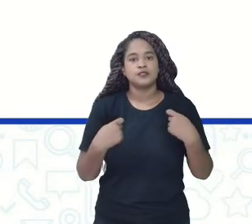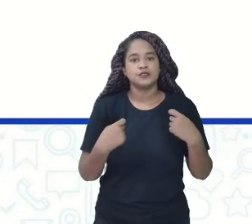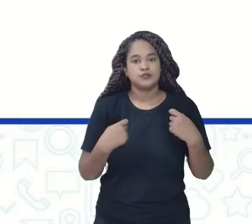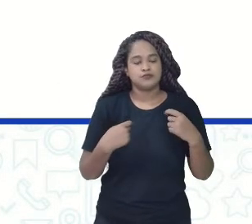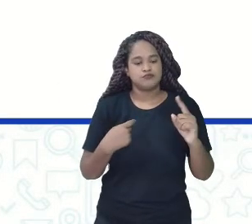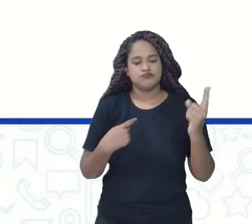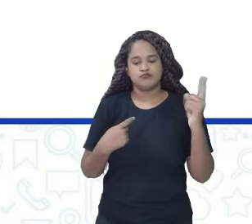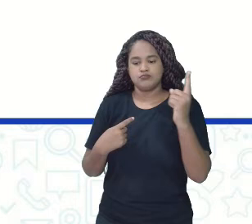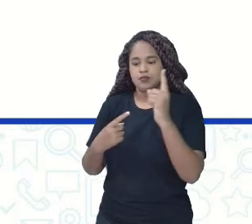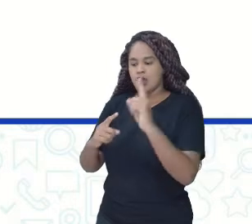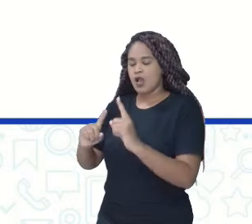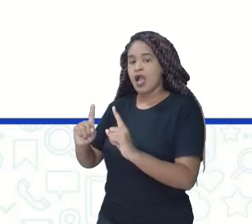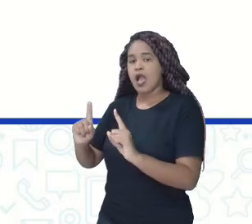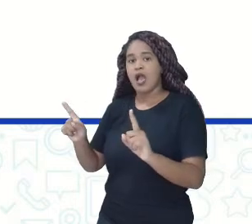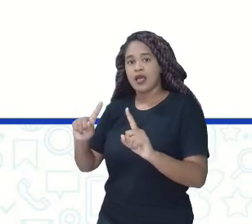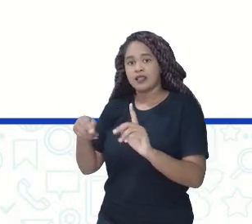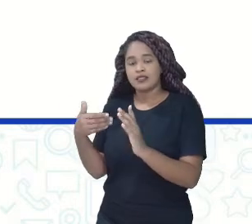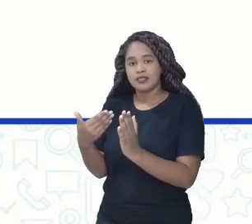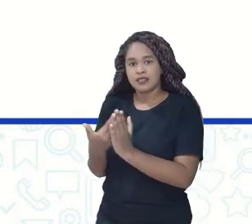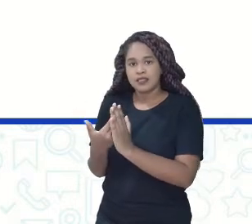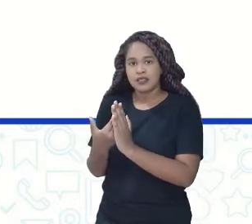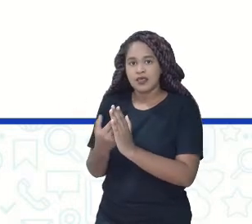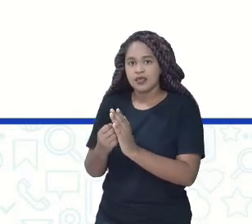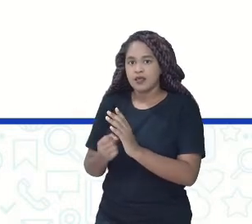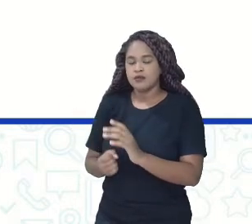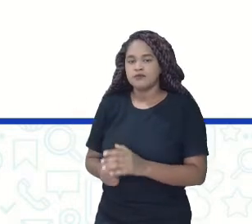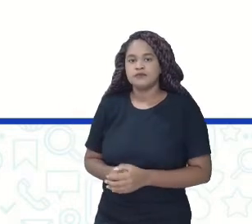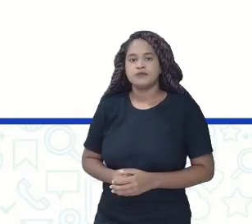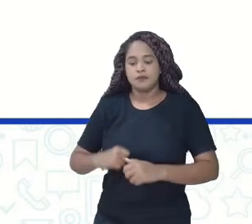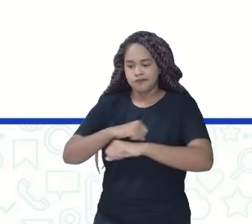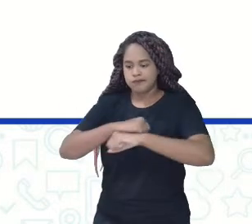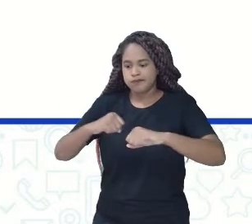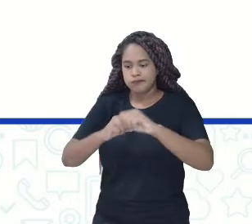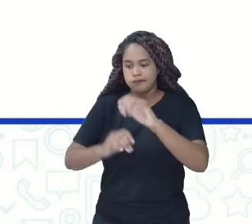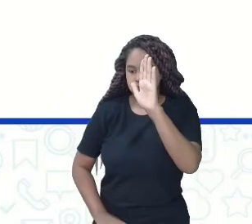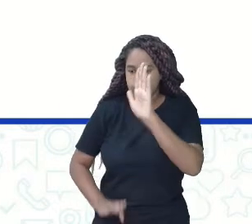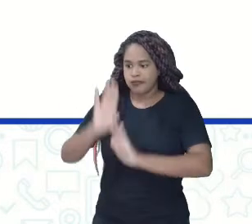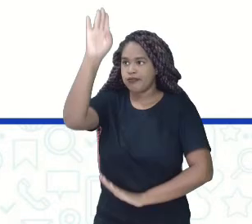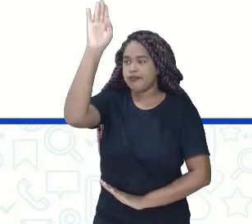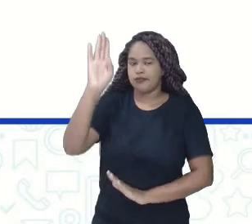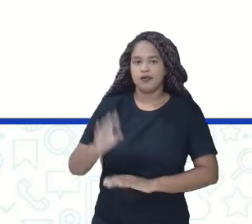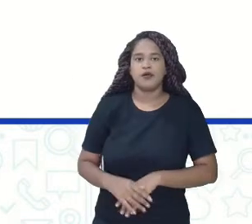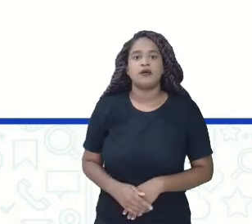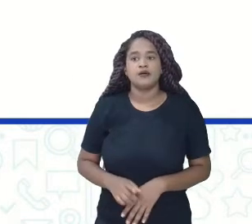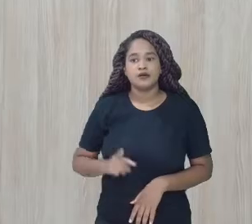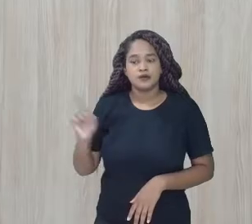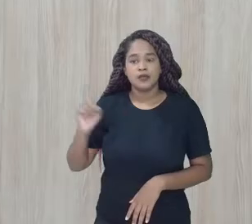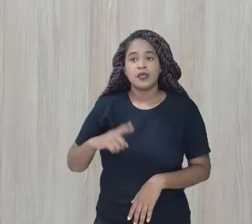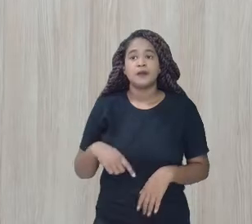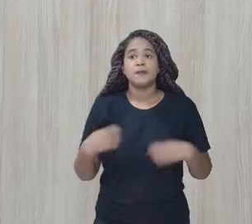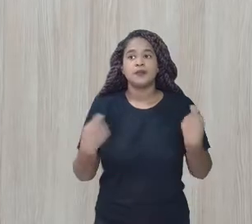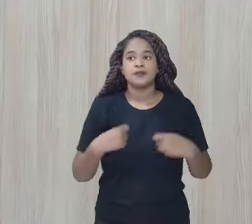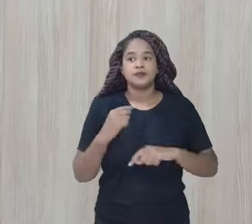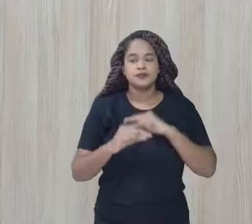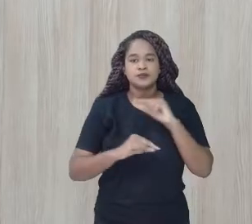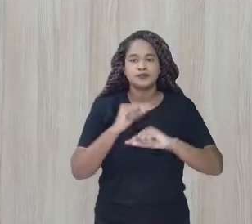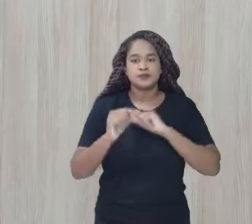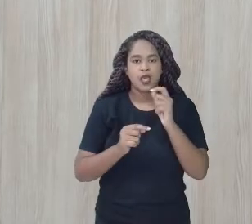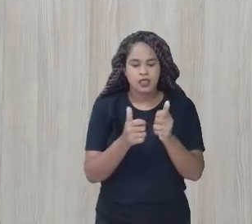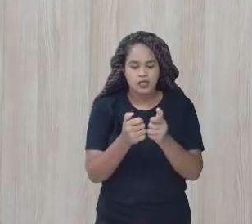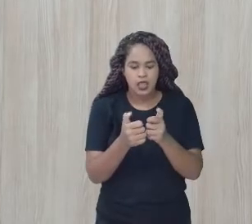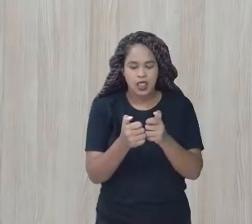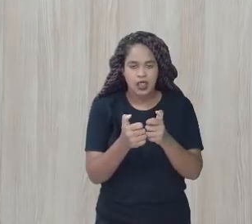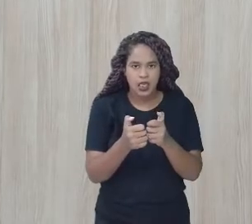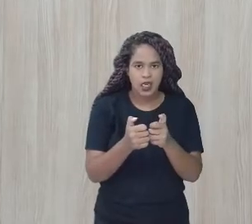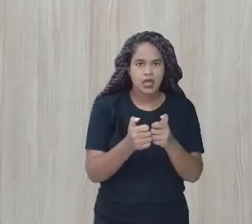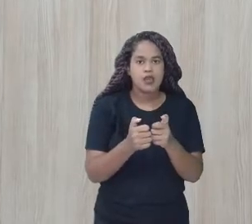foguete, usando esse controle aqui, ó. A gente vai usar a parte de direção para o lado, para cima, para baixo, tá? E aí a gente vai